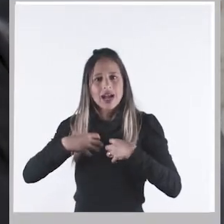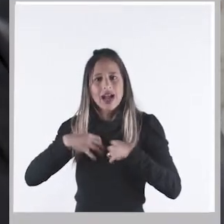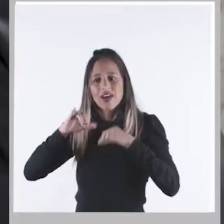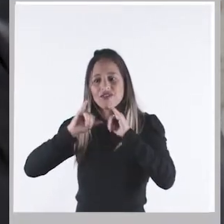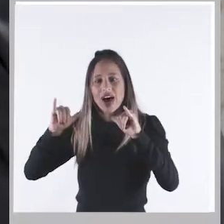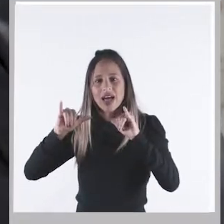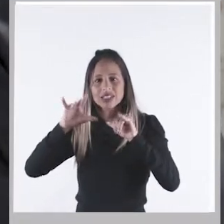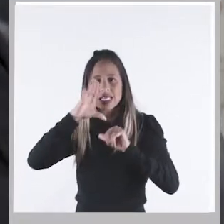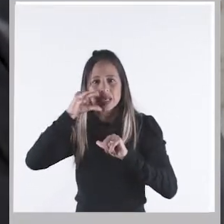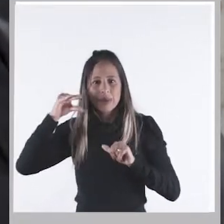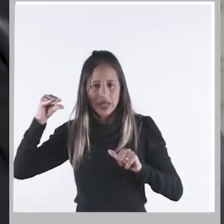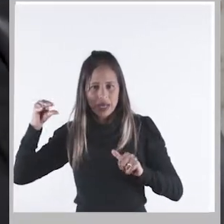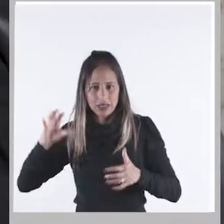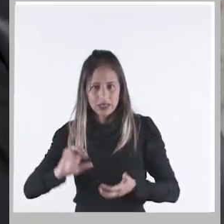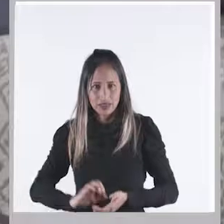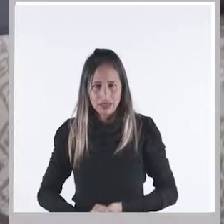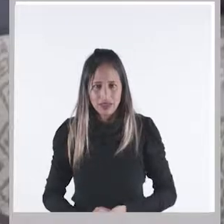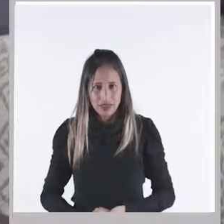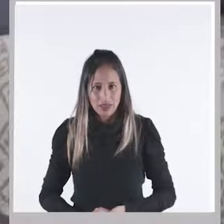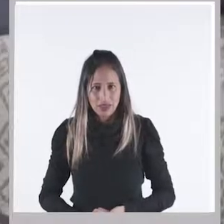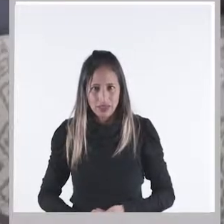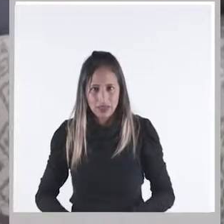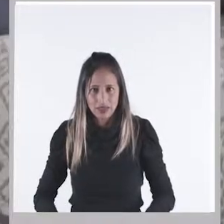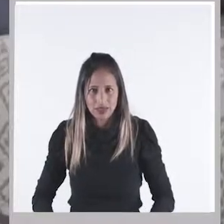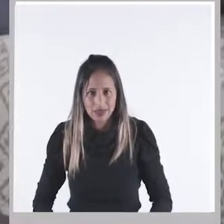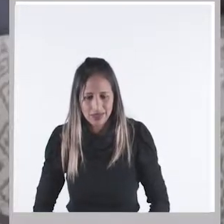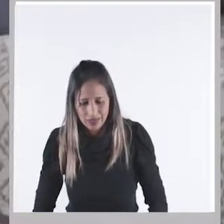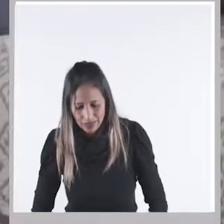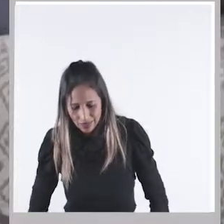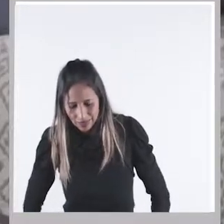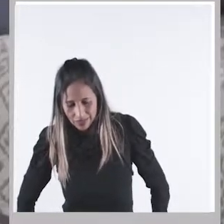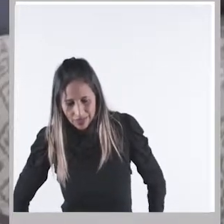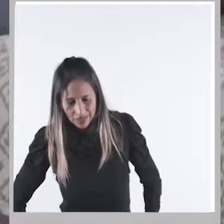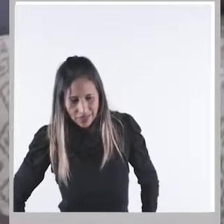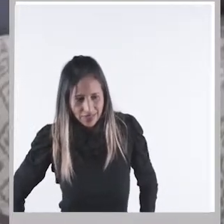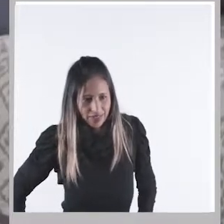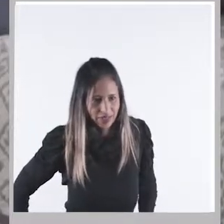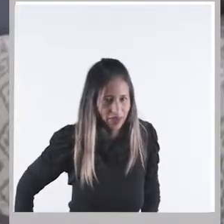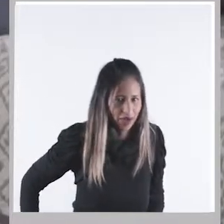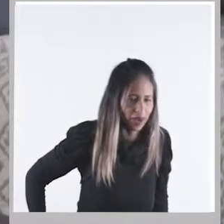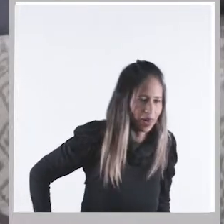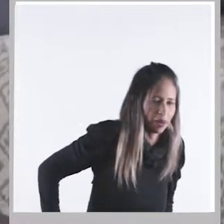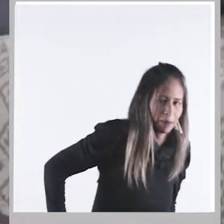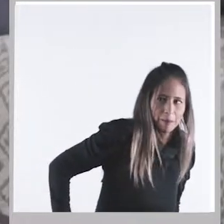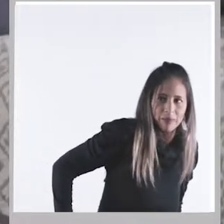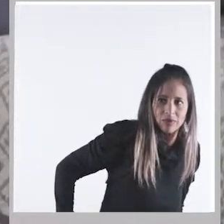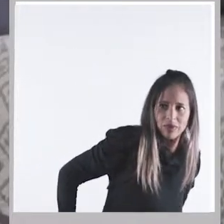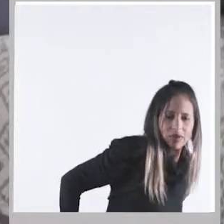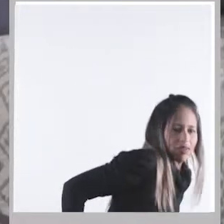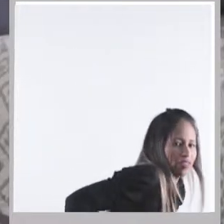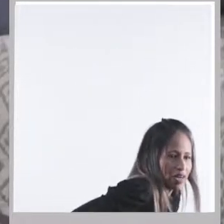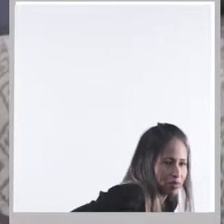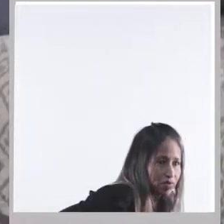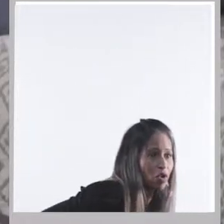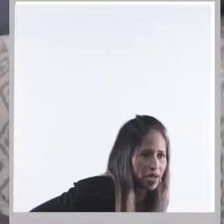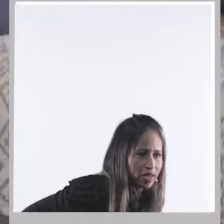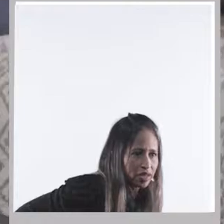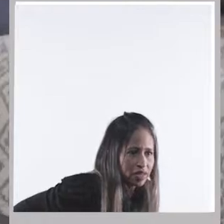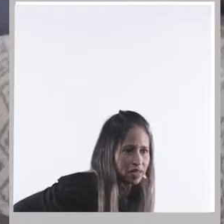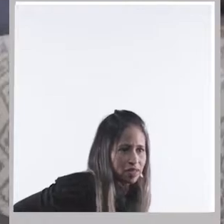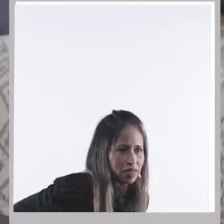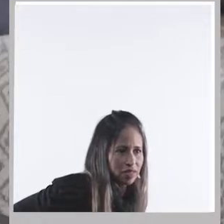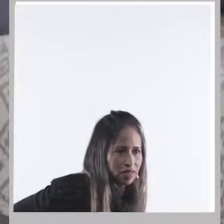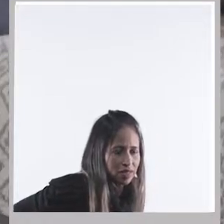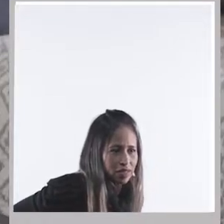fala das empregadas. Sim, porque é uma posição de classe, né? Exato. Ela era mulher de